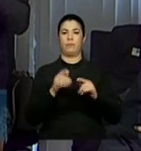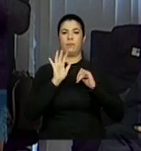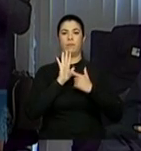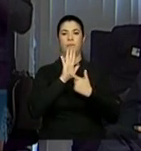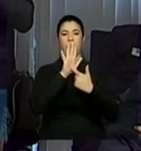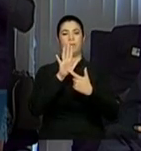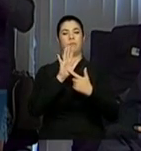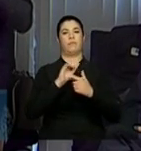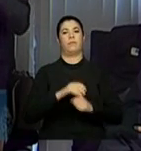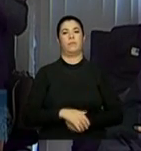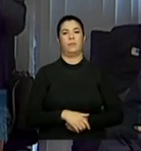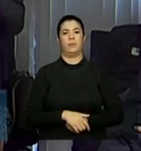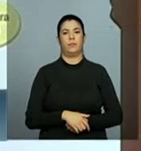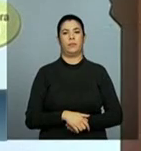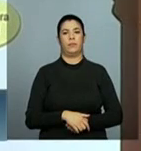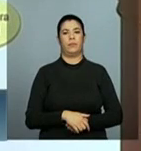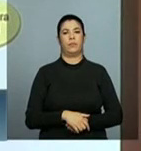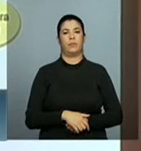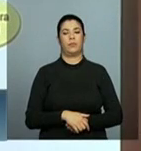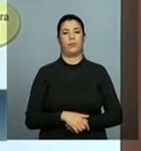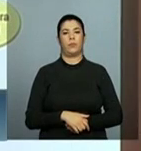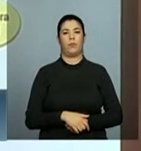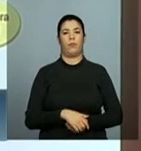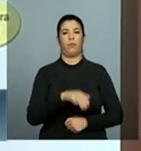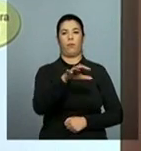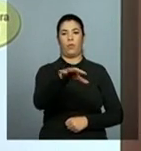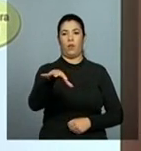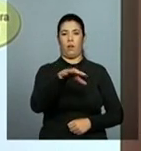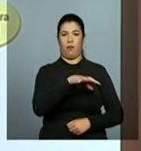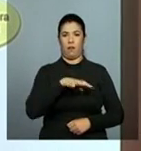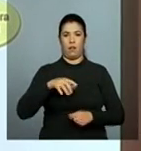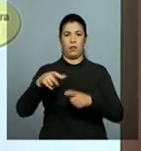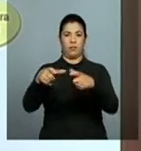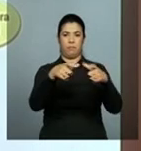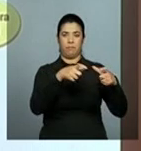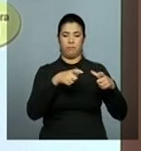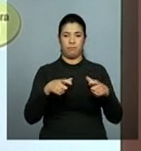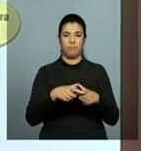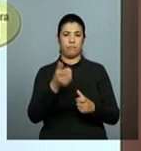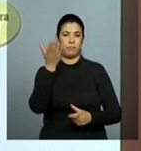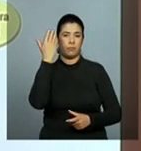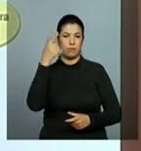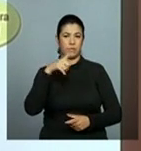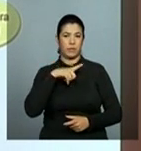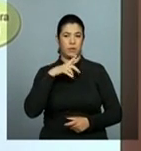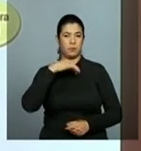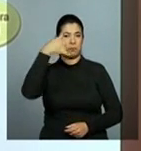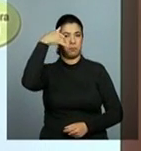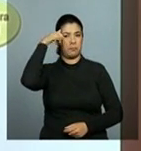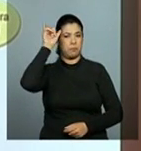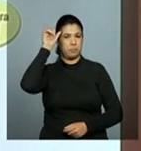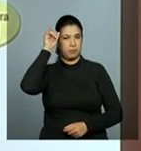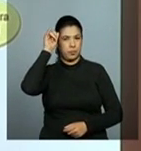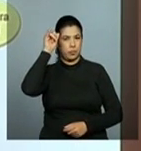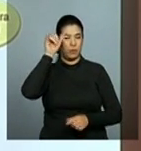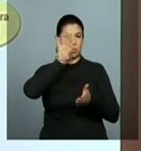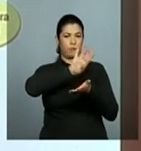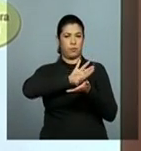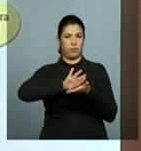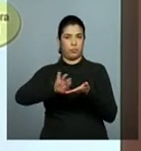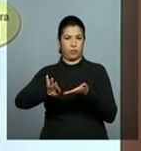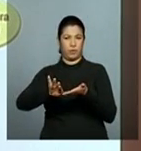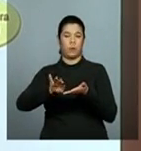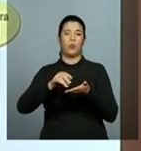mostram. Áreas antes destinadas à pecuária, elas cederam espaço para a vegetação secundária e,